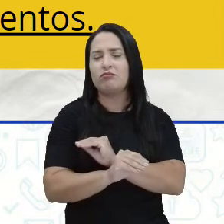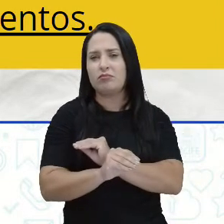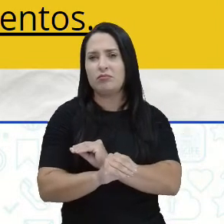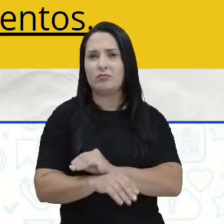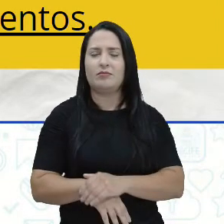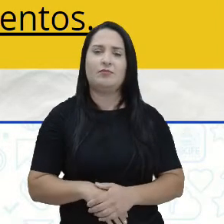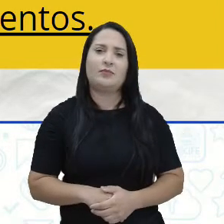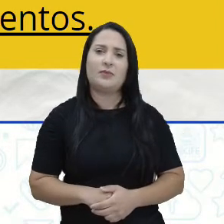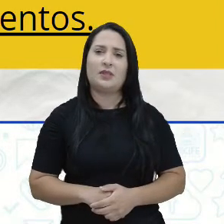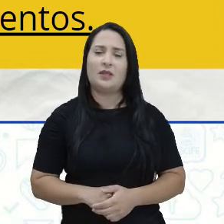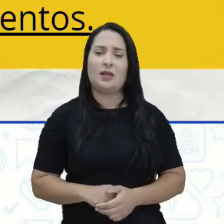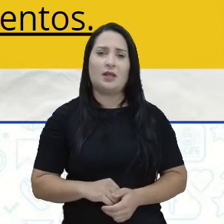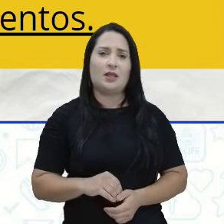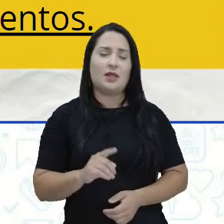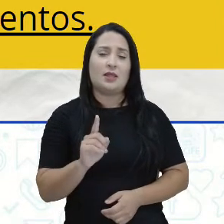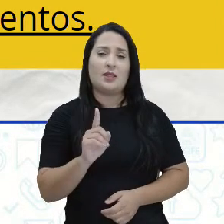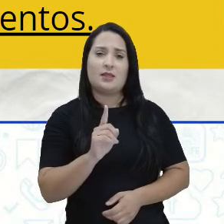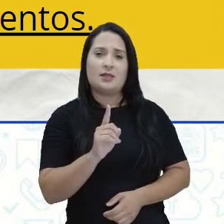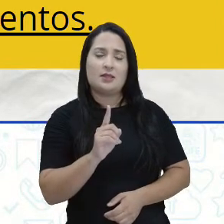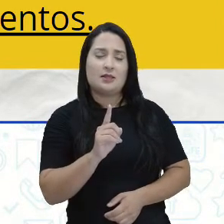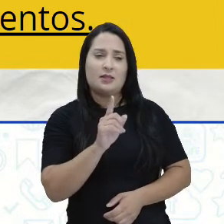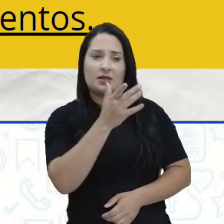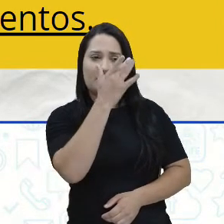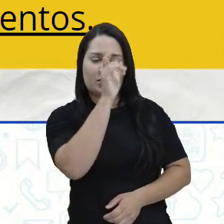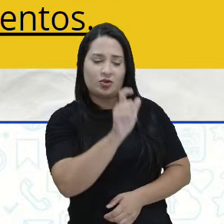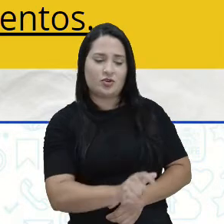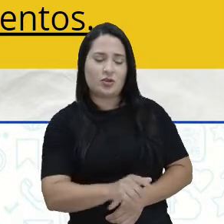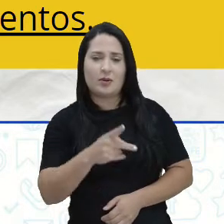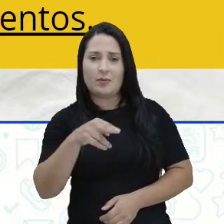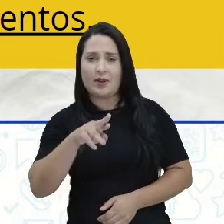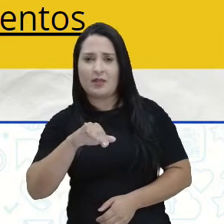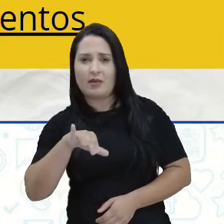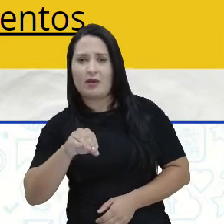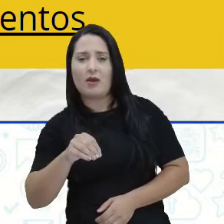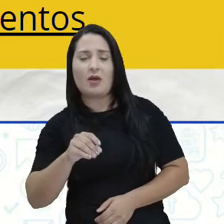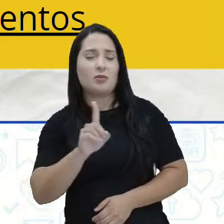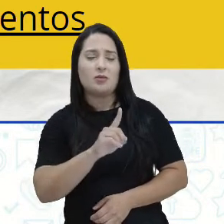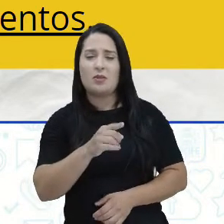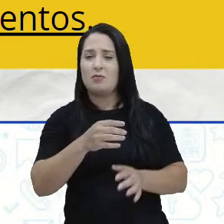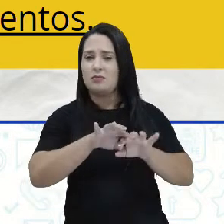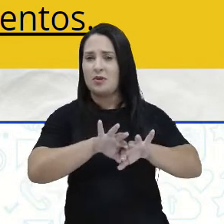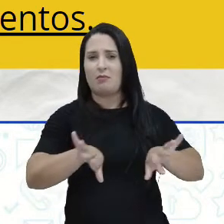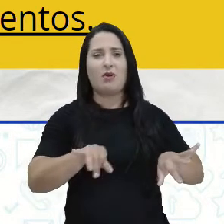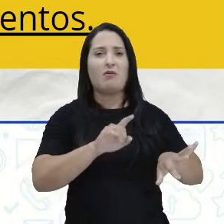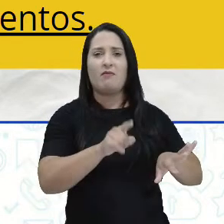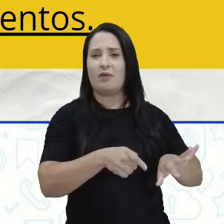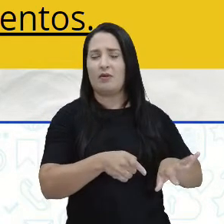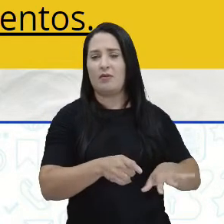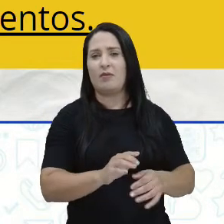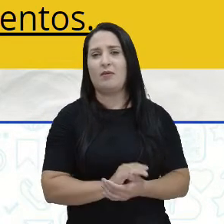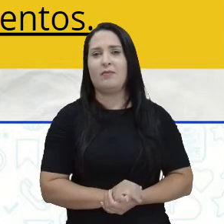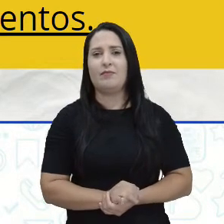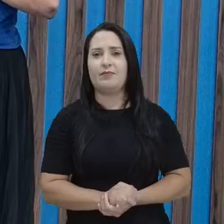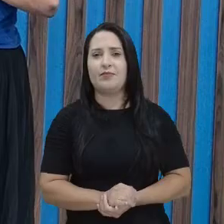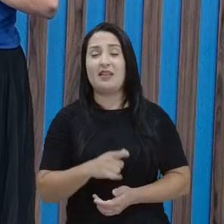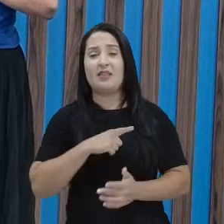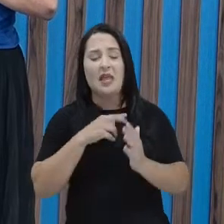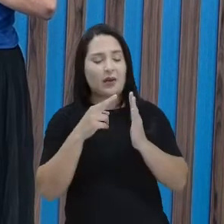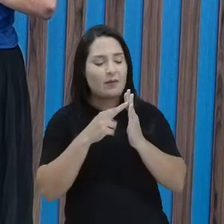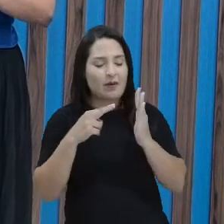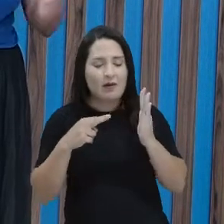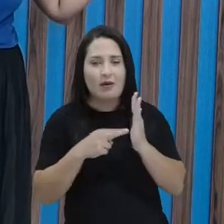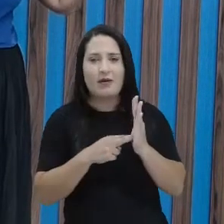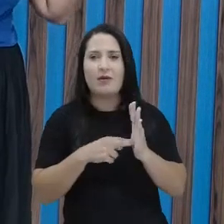se separa por vírgula sujeito e predicado, nem verbos e complementos. Isso aqui é uma regra, assim,